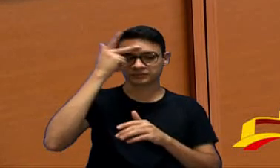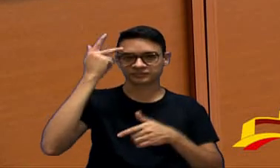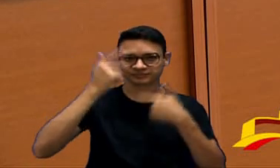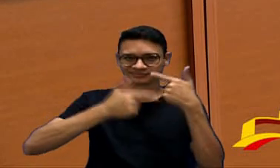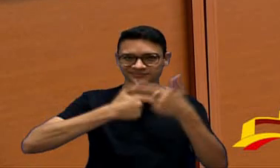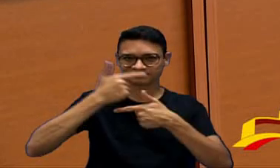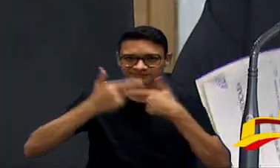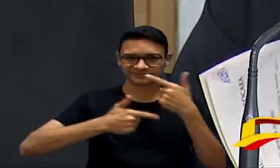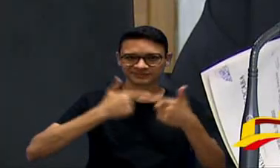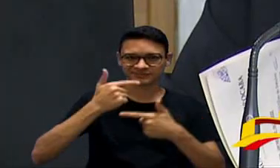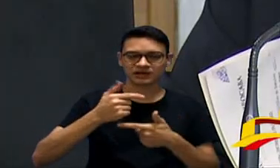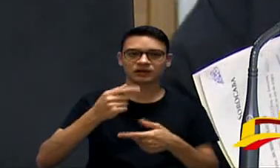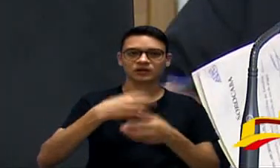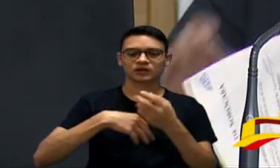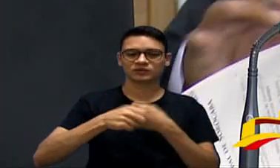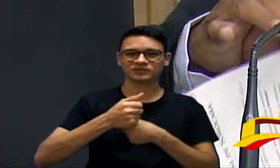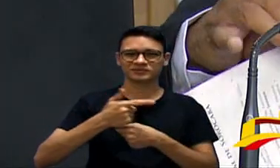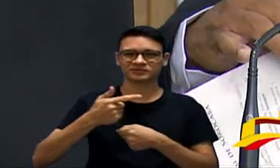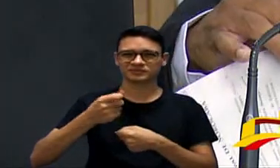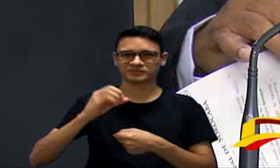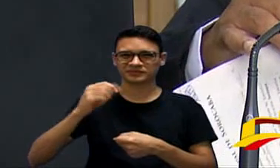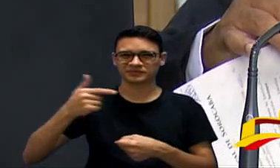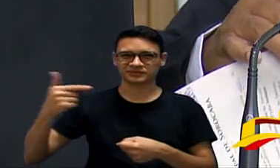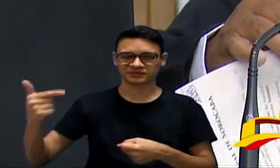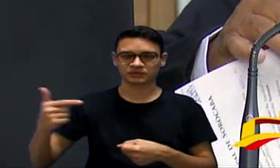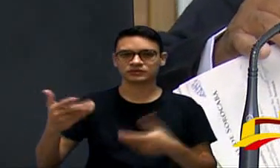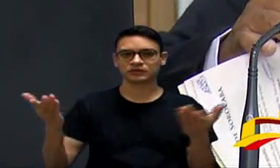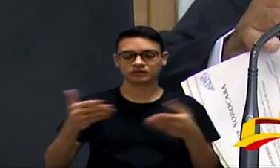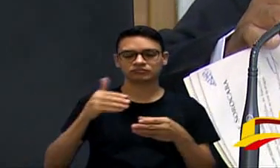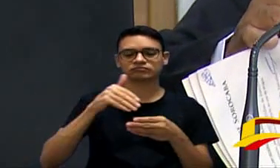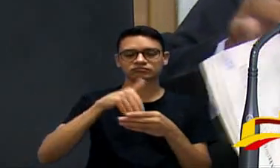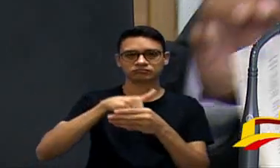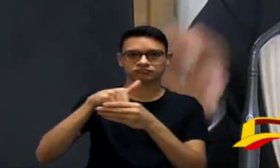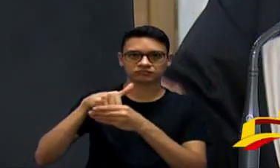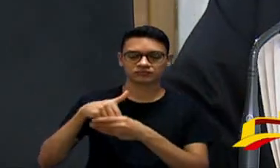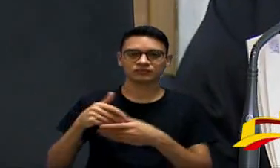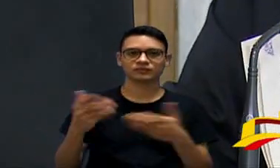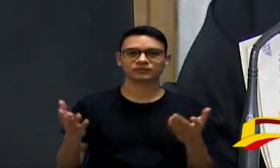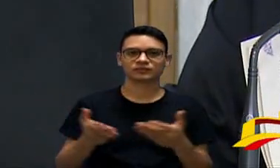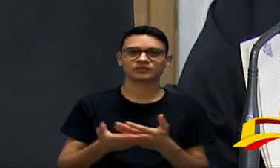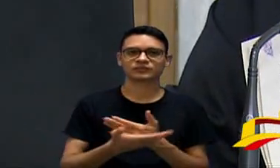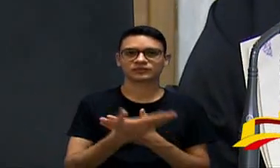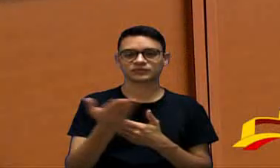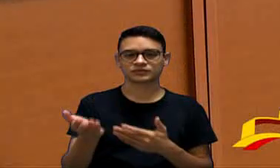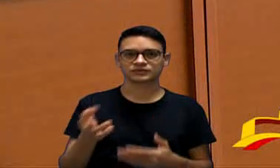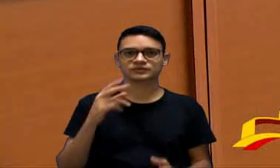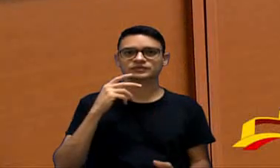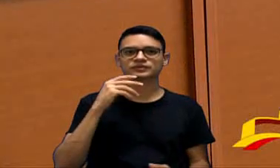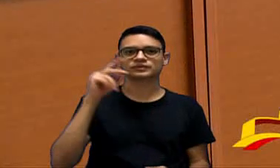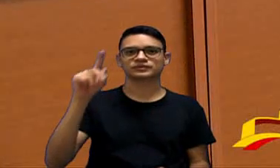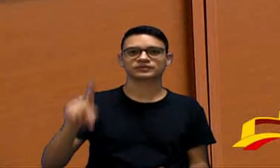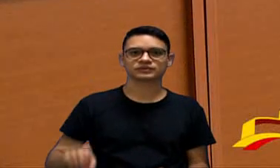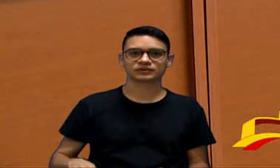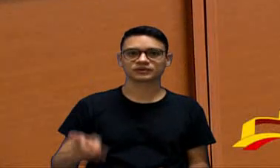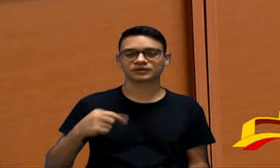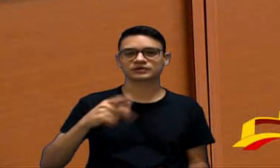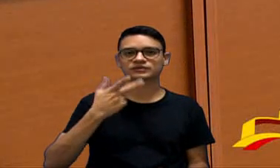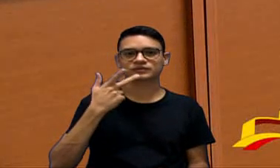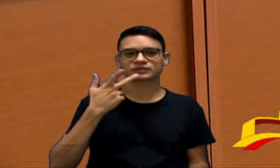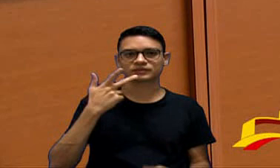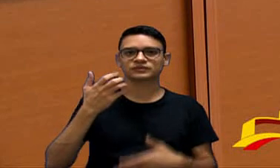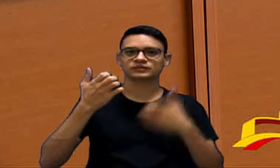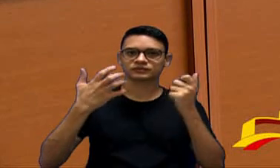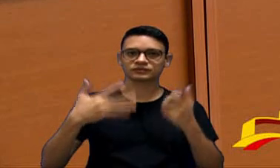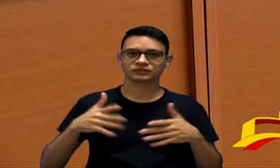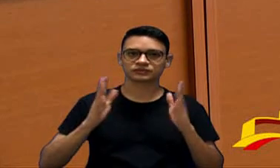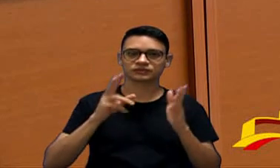de maio de 2022. Coloco em discussão. Senhor presidente, senhores vereadores, nós até falávamos aqui,